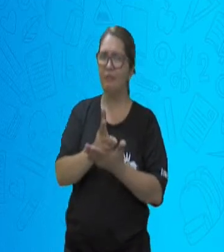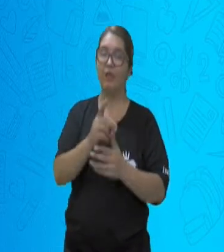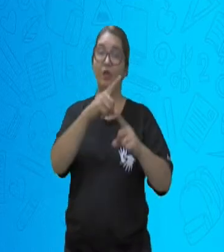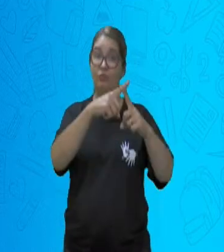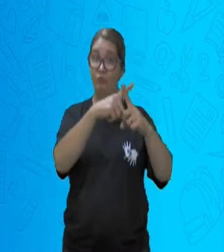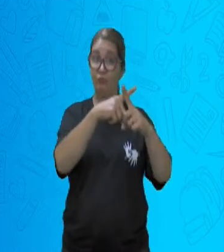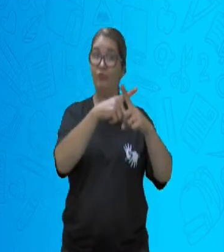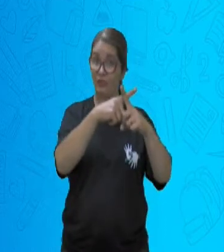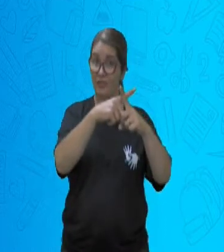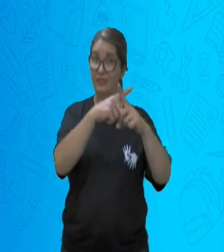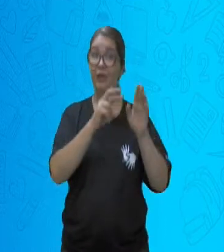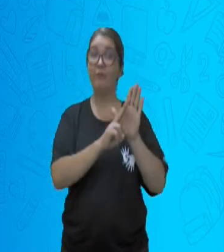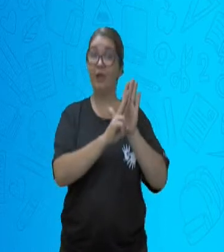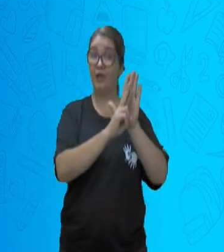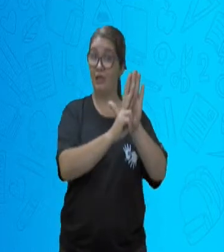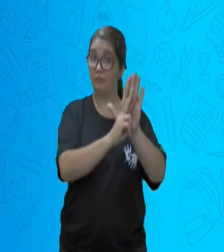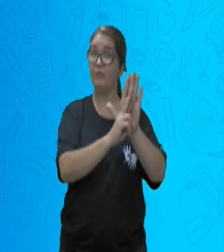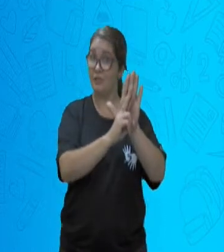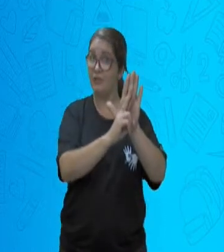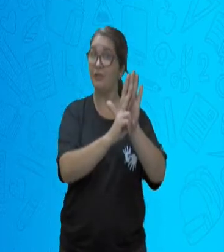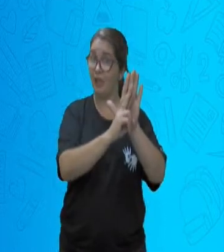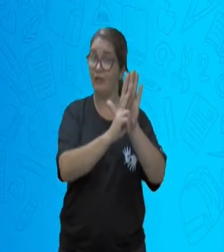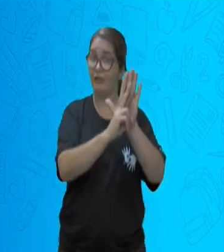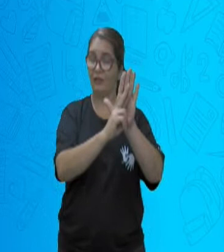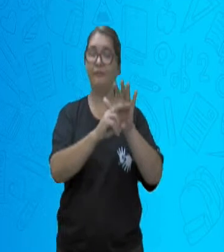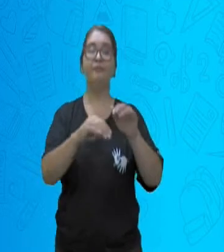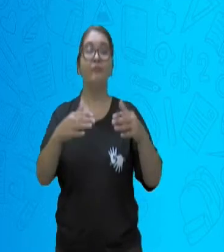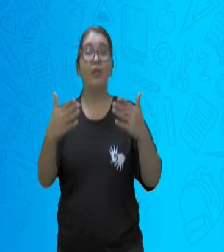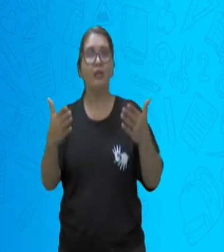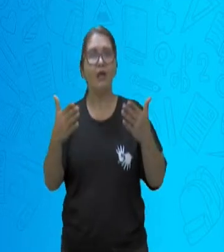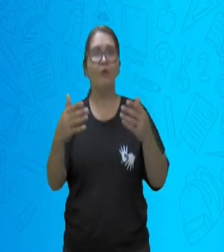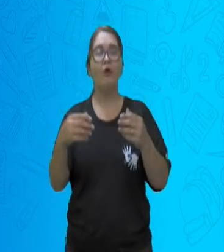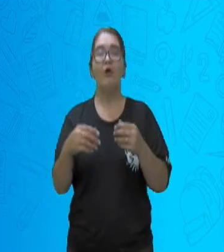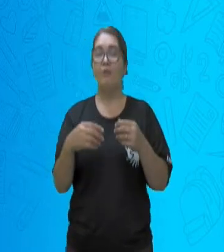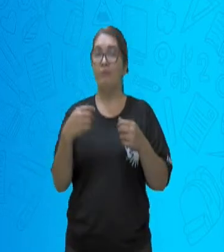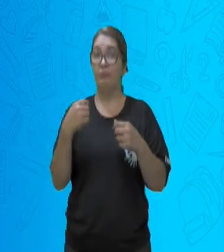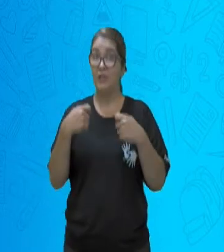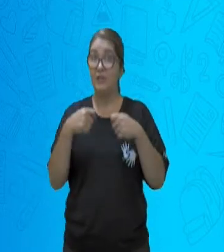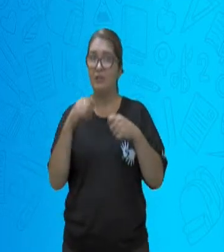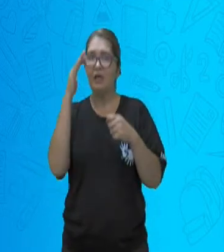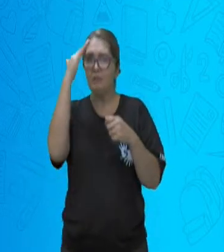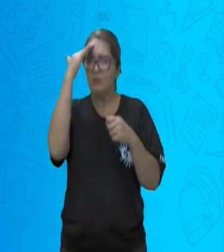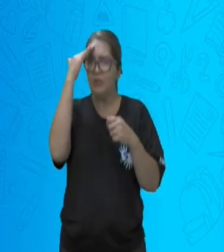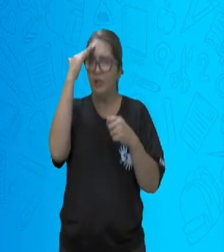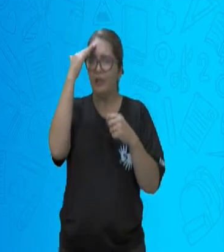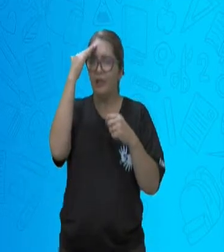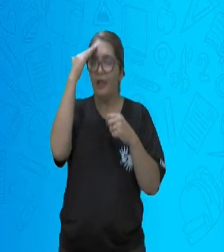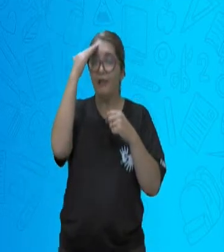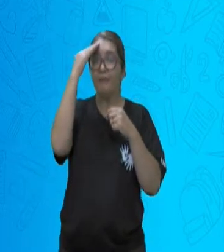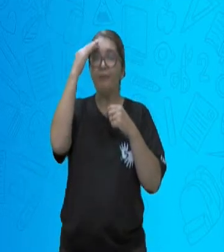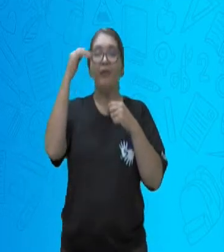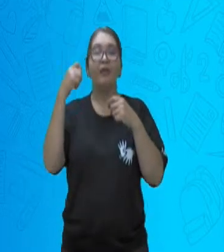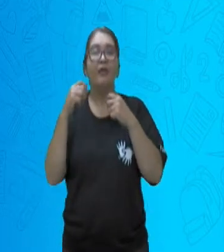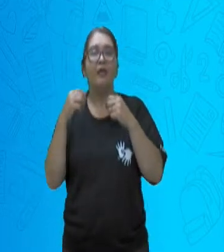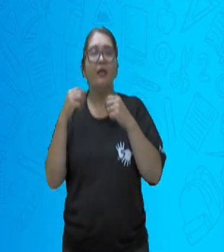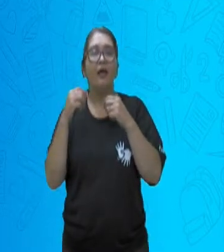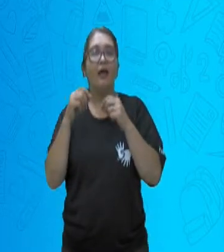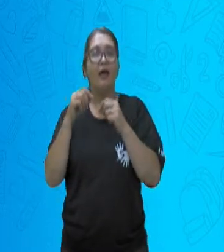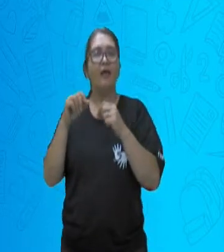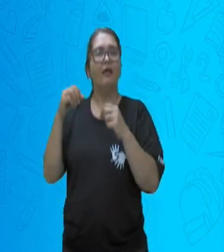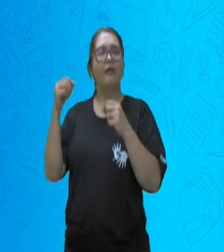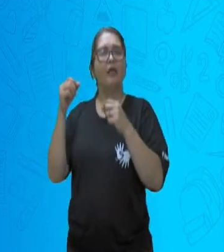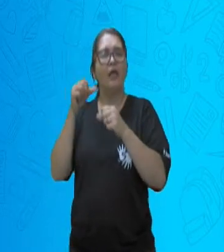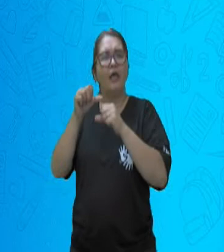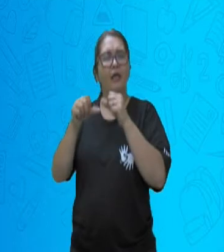multiplicação. Mas para não confundir com uma variável, que para frente a gente vai aprender, é frequentemente